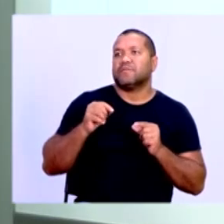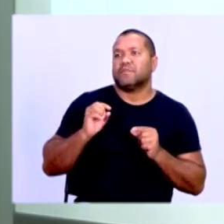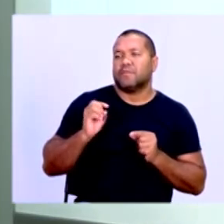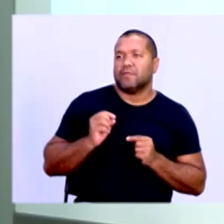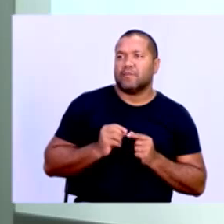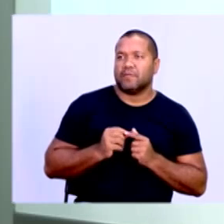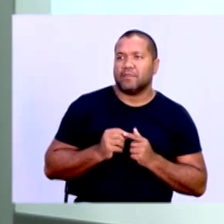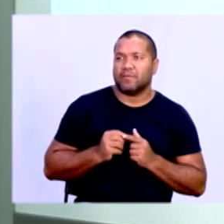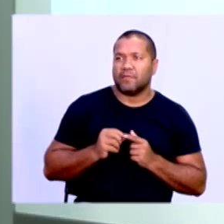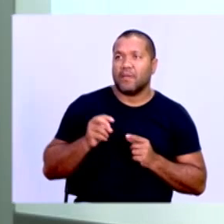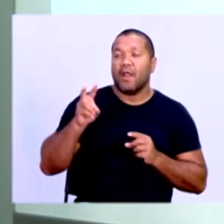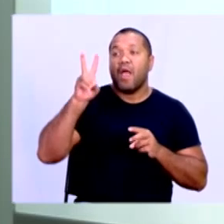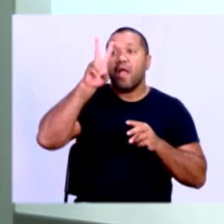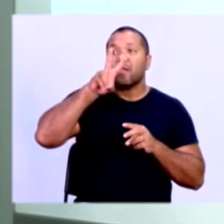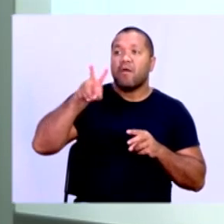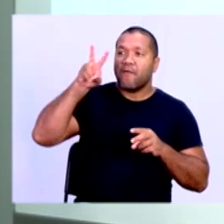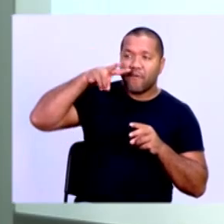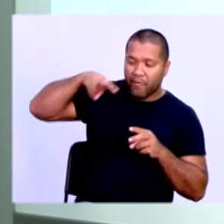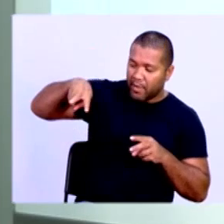alguma